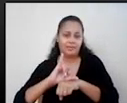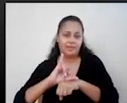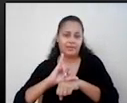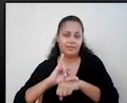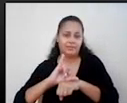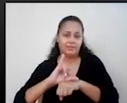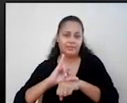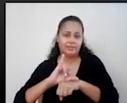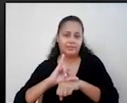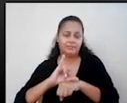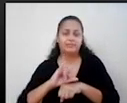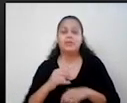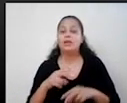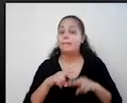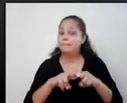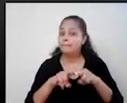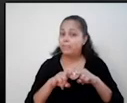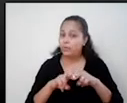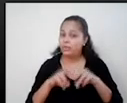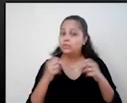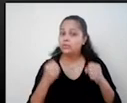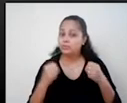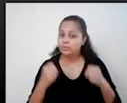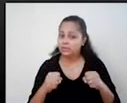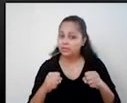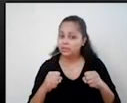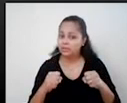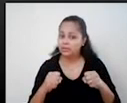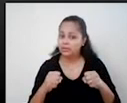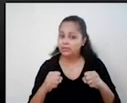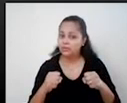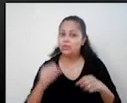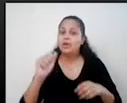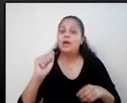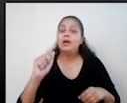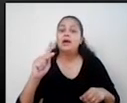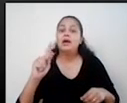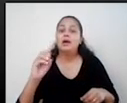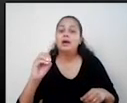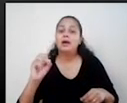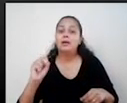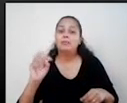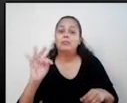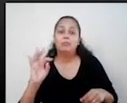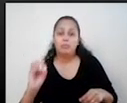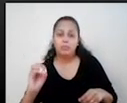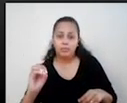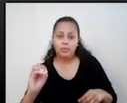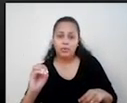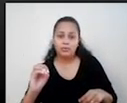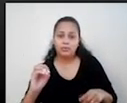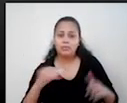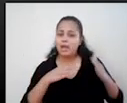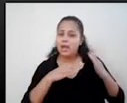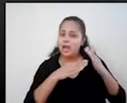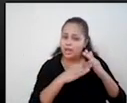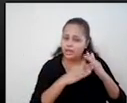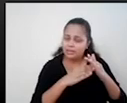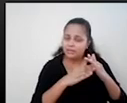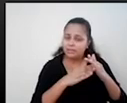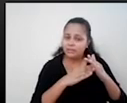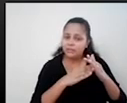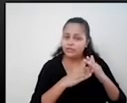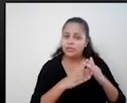A palavra capital ela é muito genérica e por isso eu preciso de outra, né, de um aposto para restringir, para especificar, para dizer